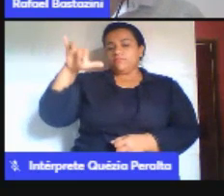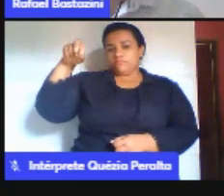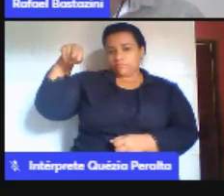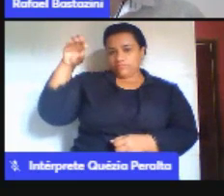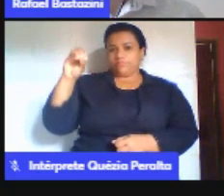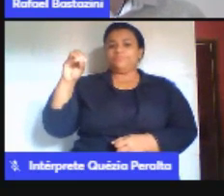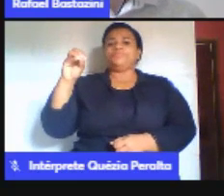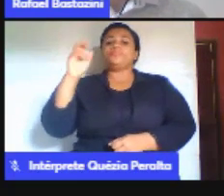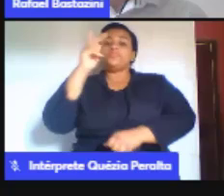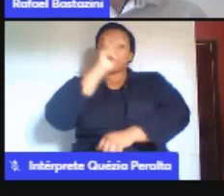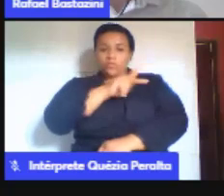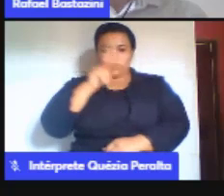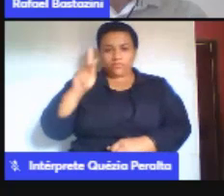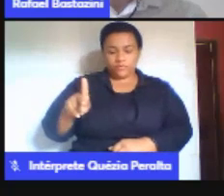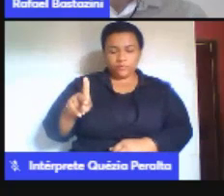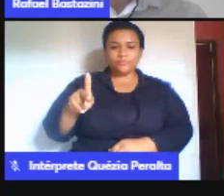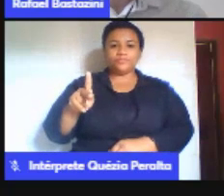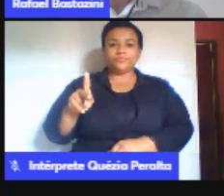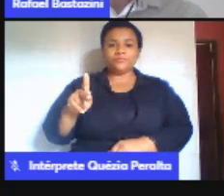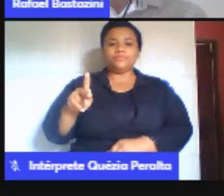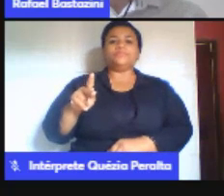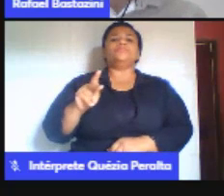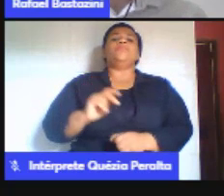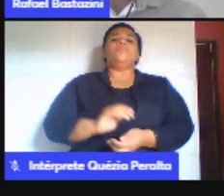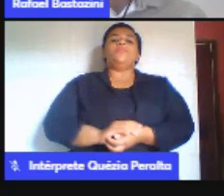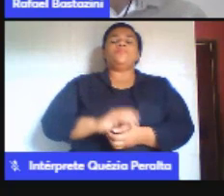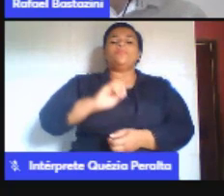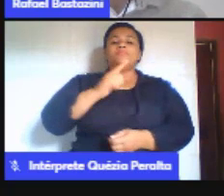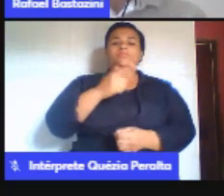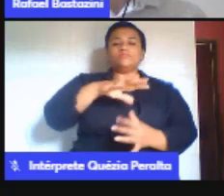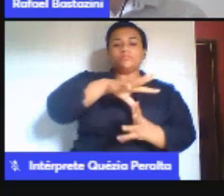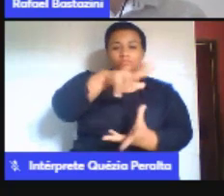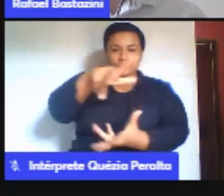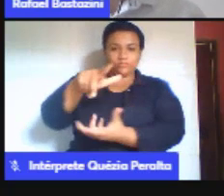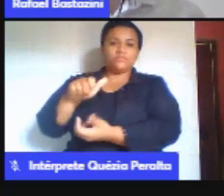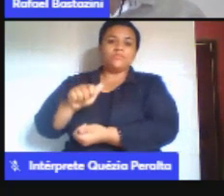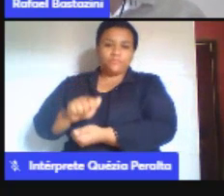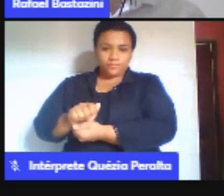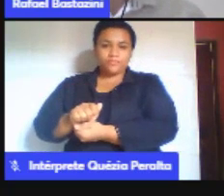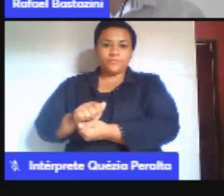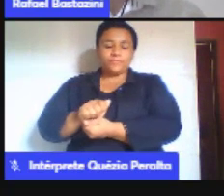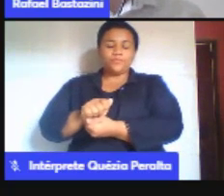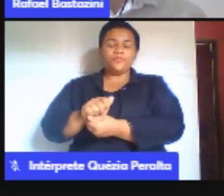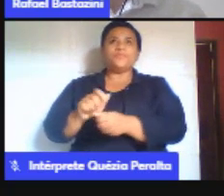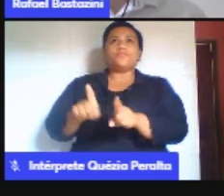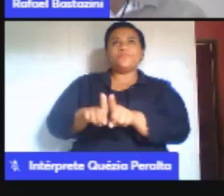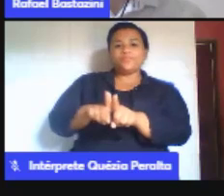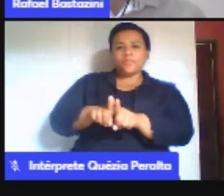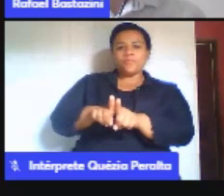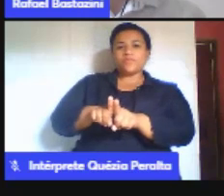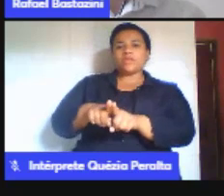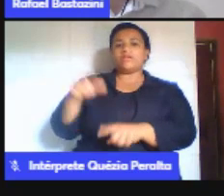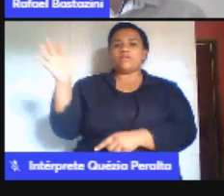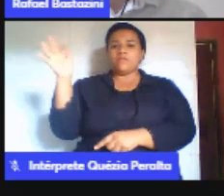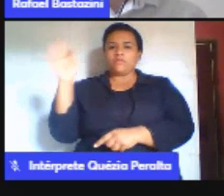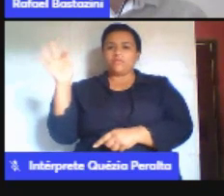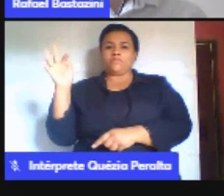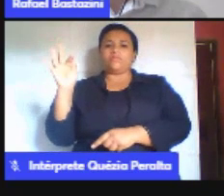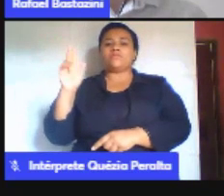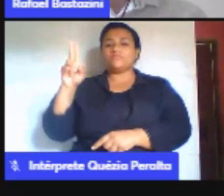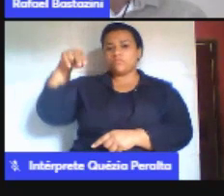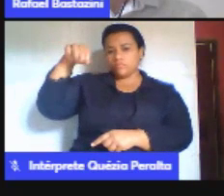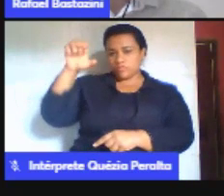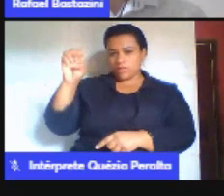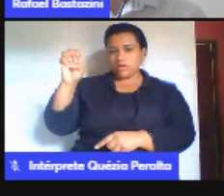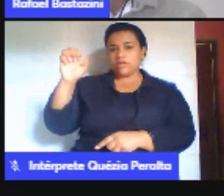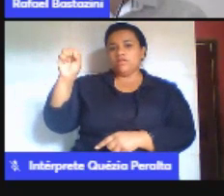de Ensino, sou doutorando também em Geografia pela Unesp de Presidente Prudente e faço parte